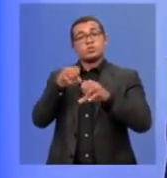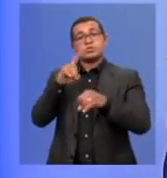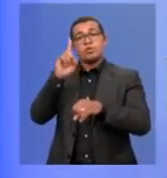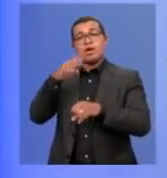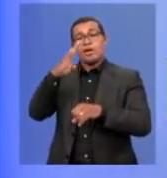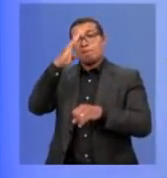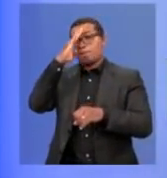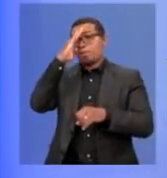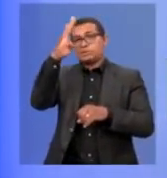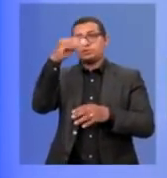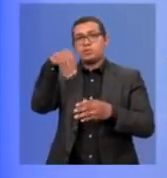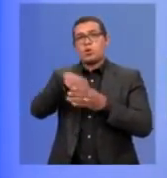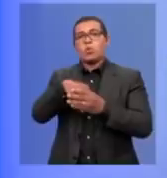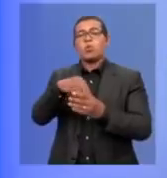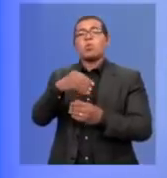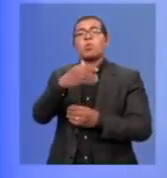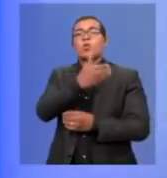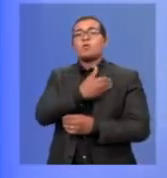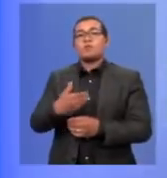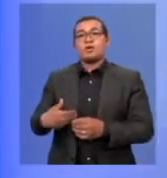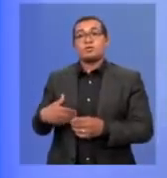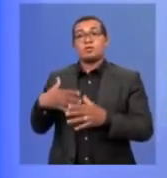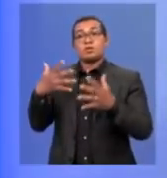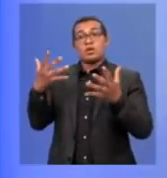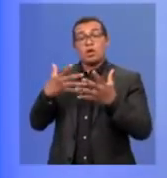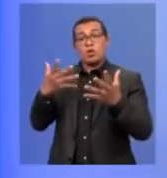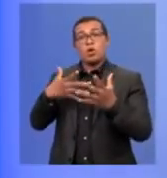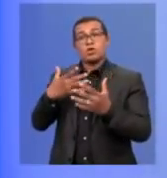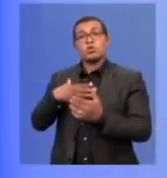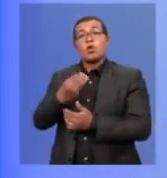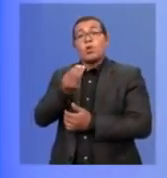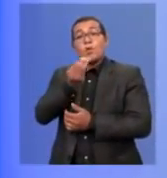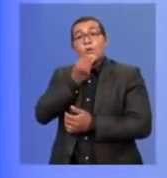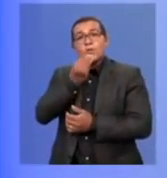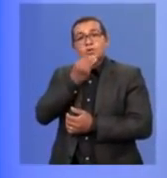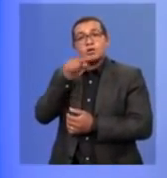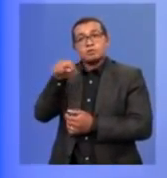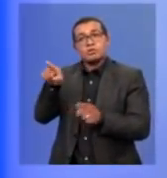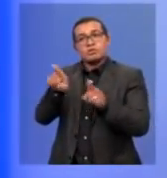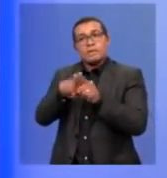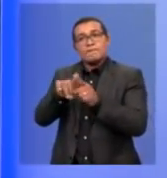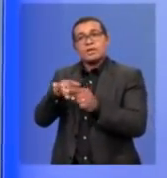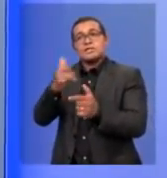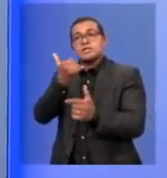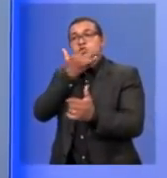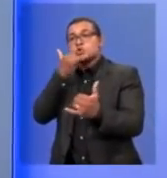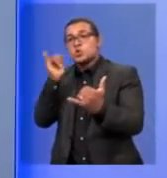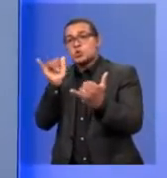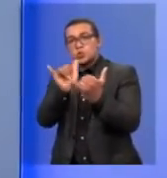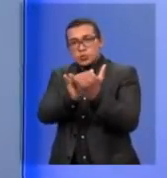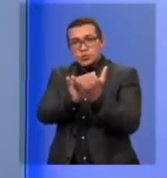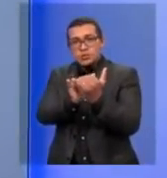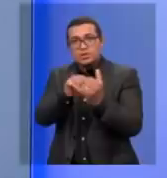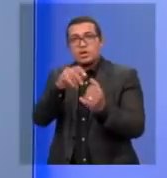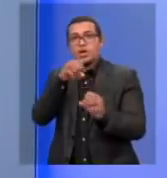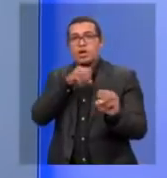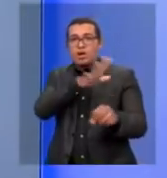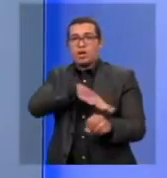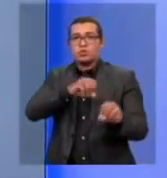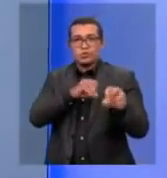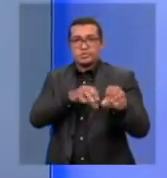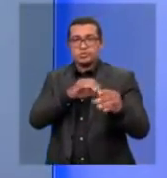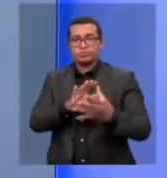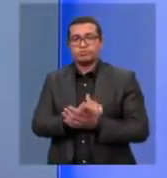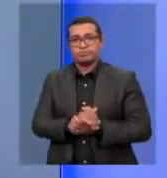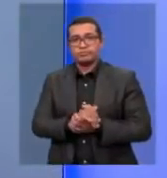de seu governo estou querendo te dá a chance de se regenerar qual também com educação você é na área